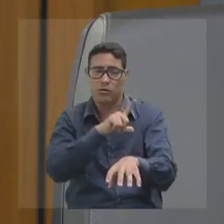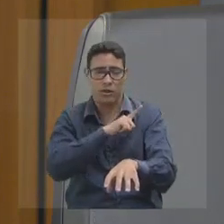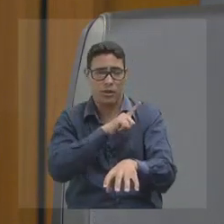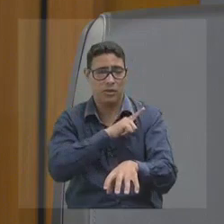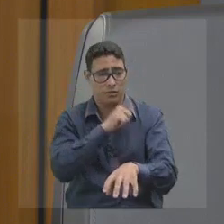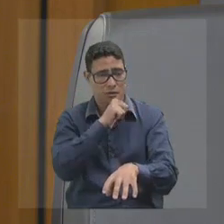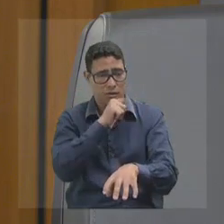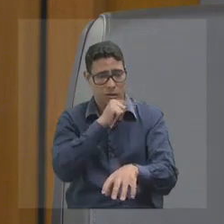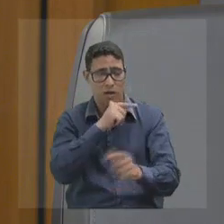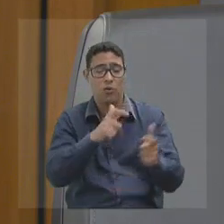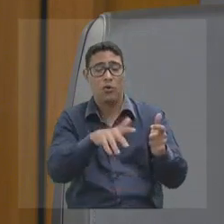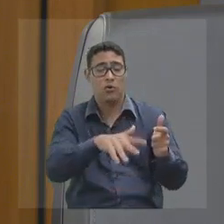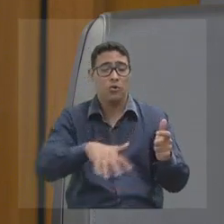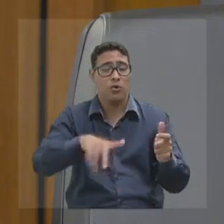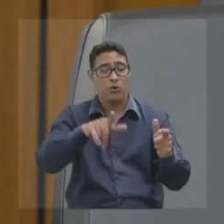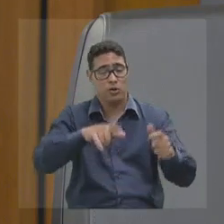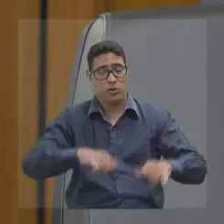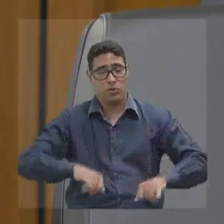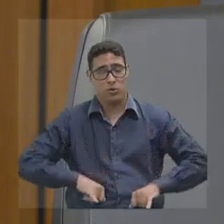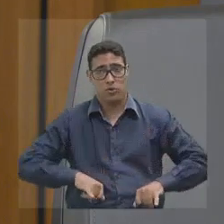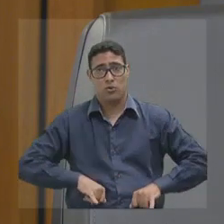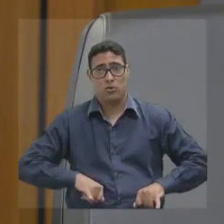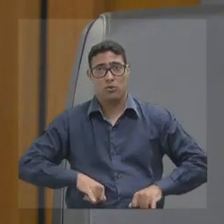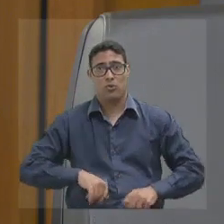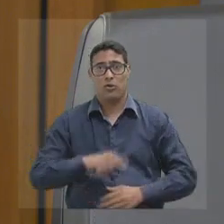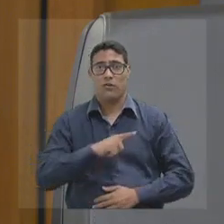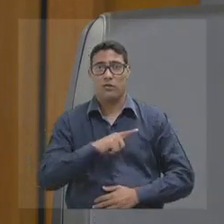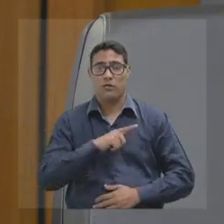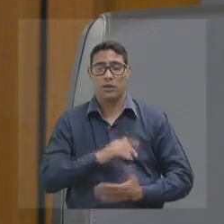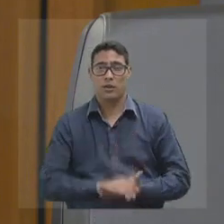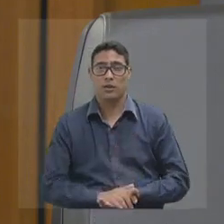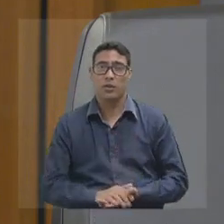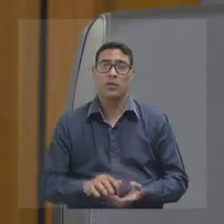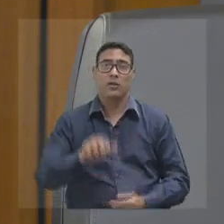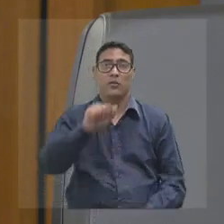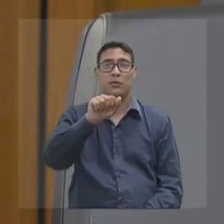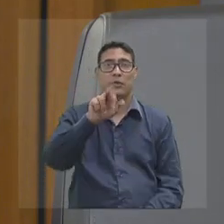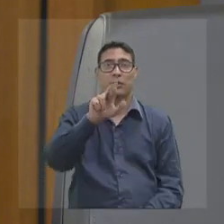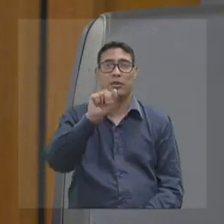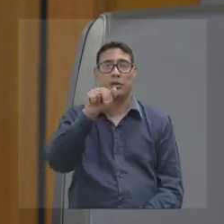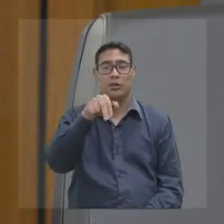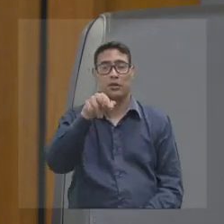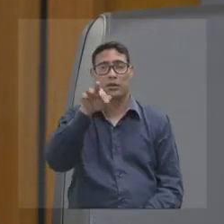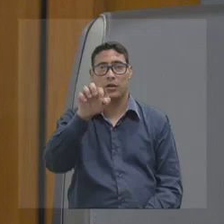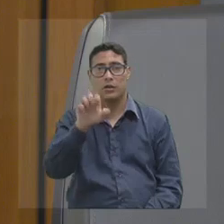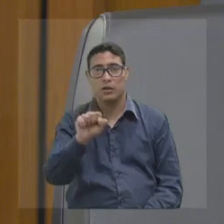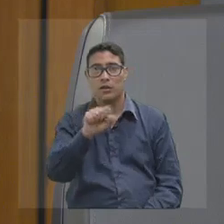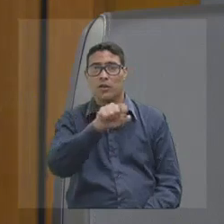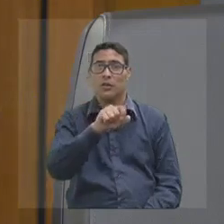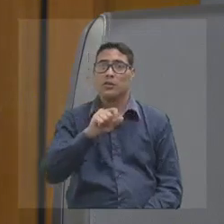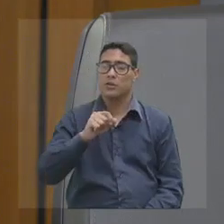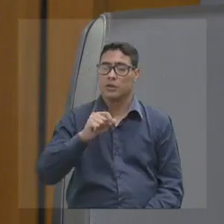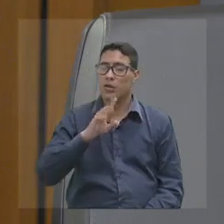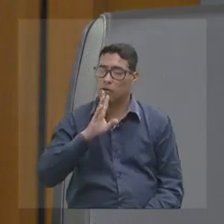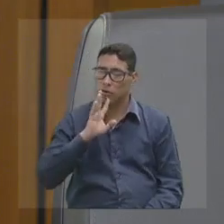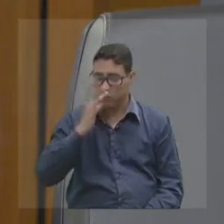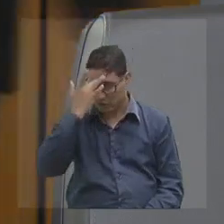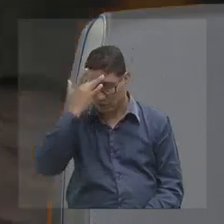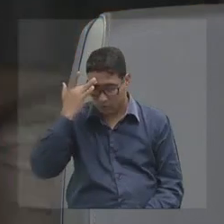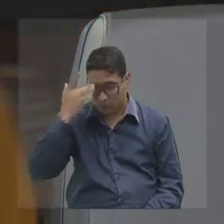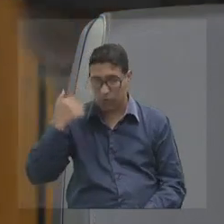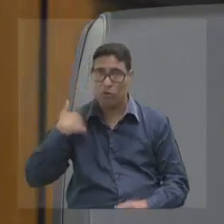e por fim o deputado Arantes falou da questão dos vazanteiros eu conheço bem o povo da bazante do São Francisco